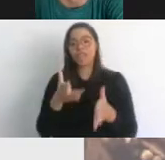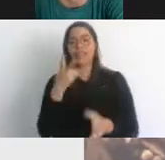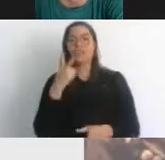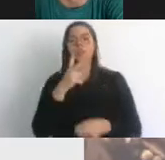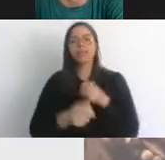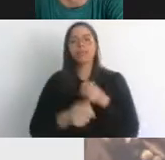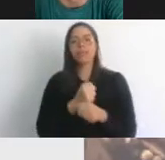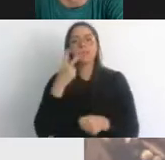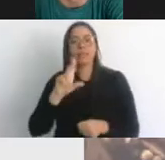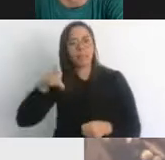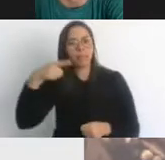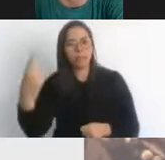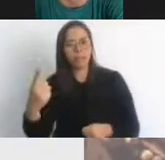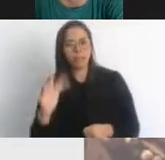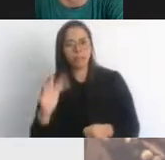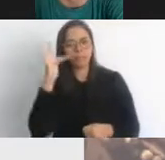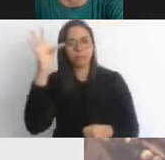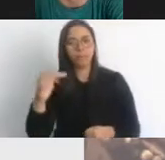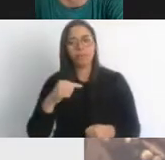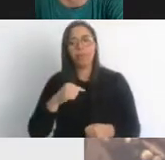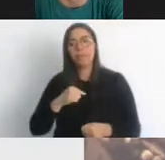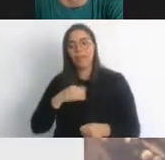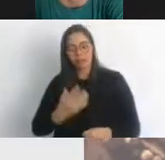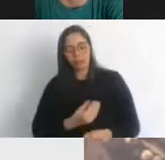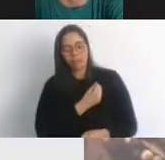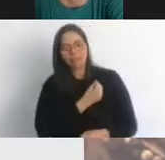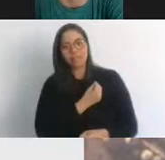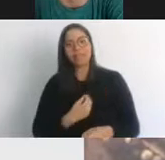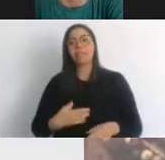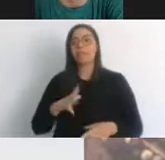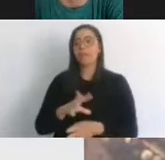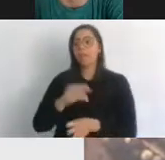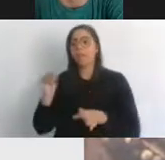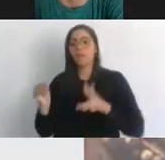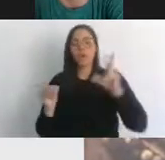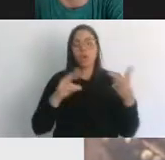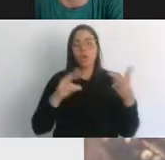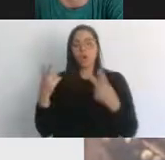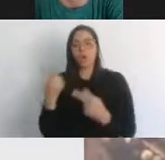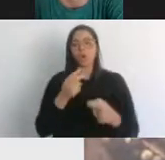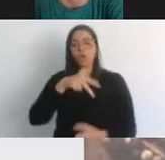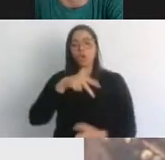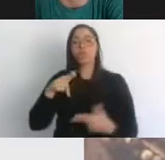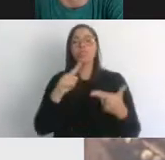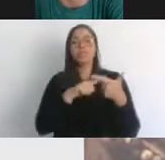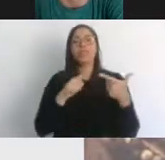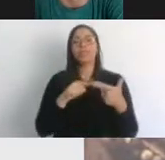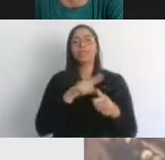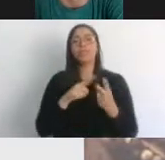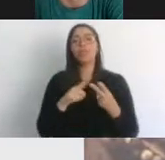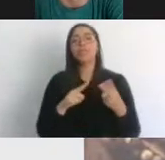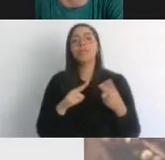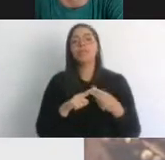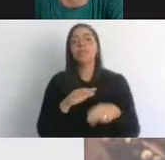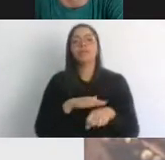ele vai participar e eu já vou colocar Aristóteles para conversar com a né filha assim vai bom então essa lógica de